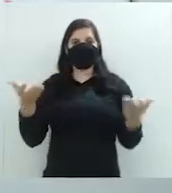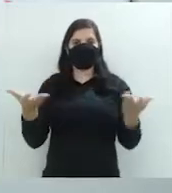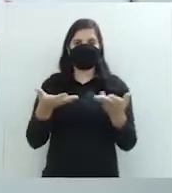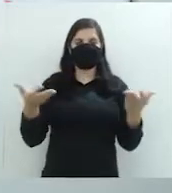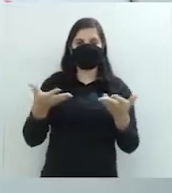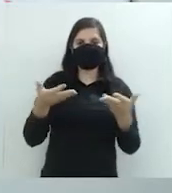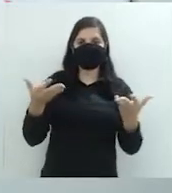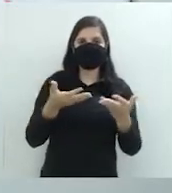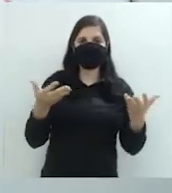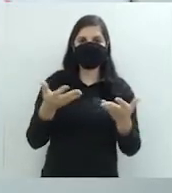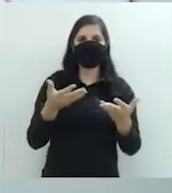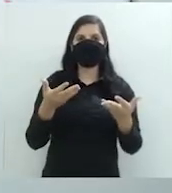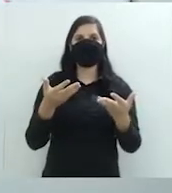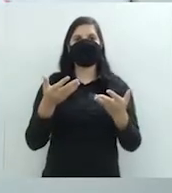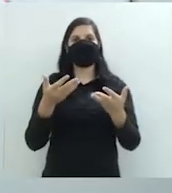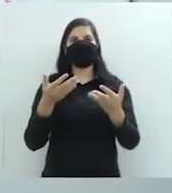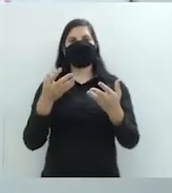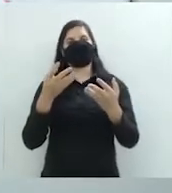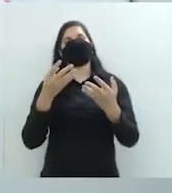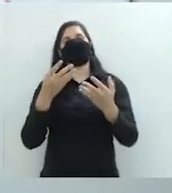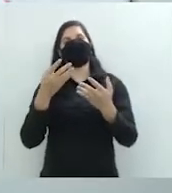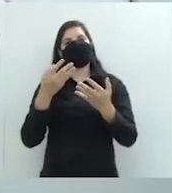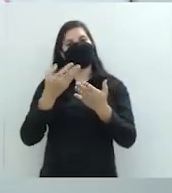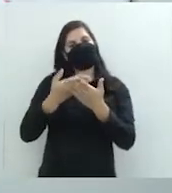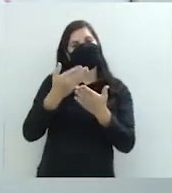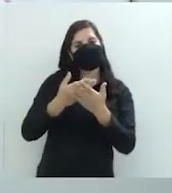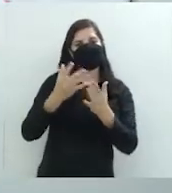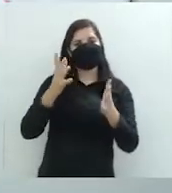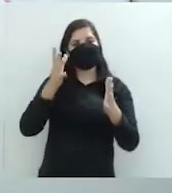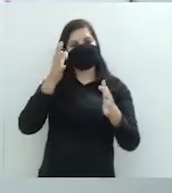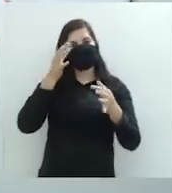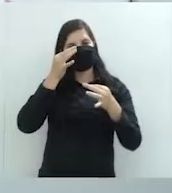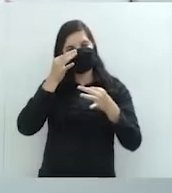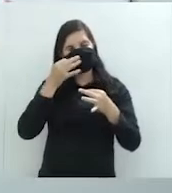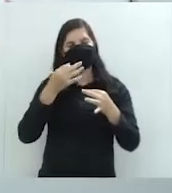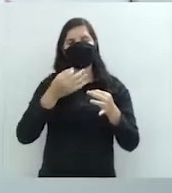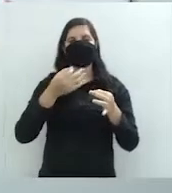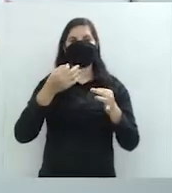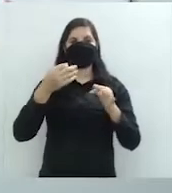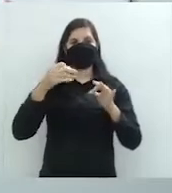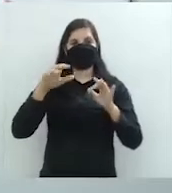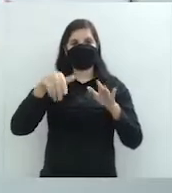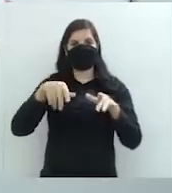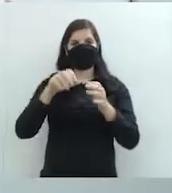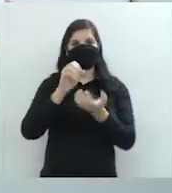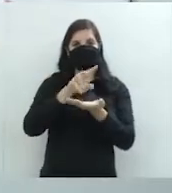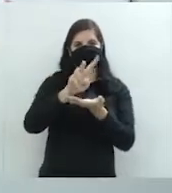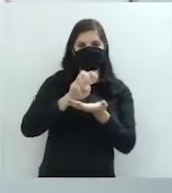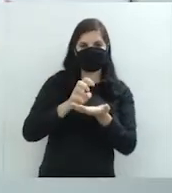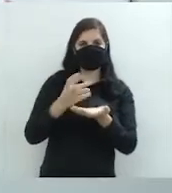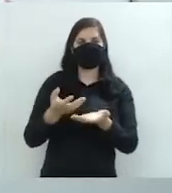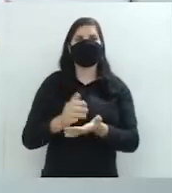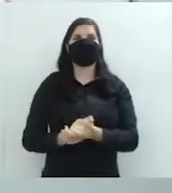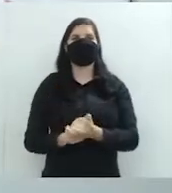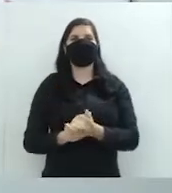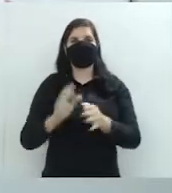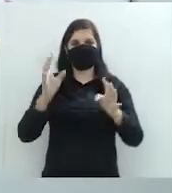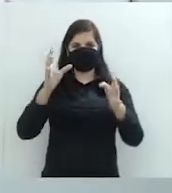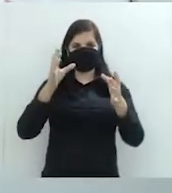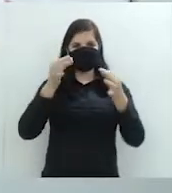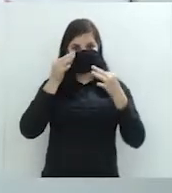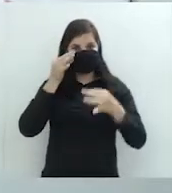estão ouvindo, assistindo o nosso programa EducaPR. Preste